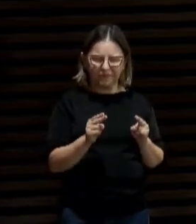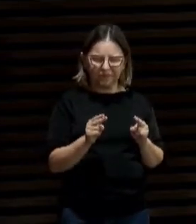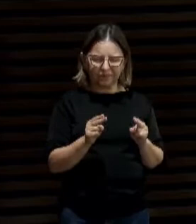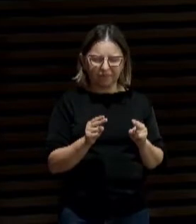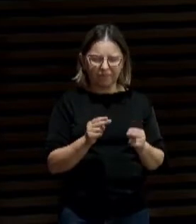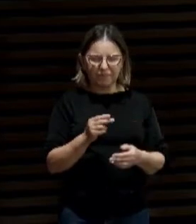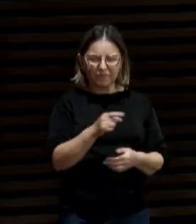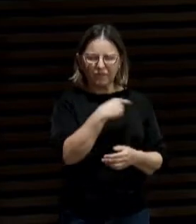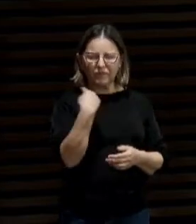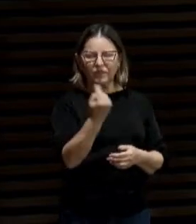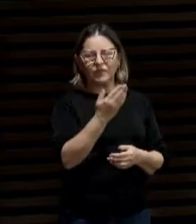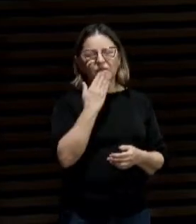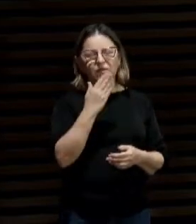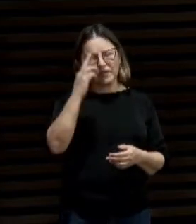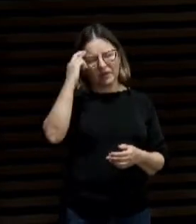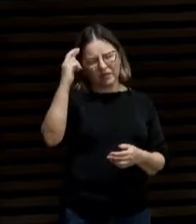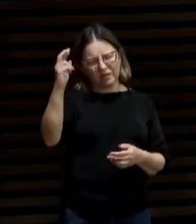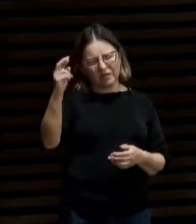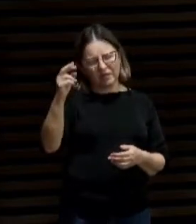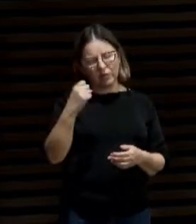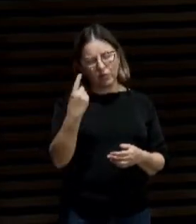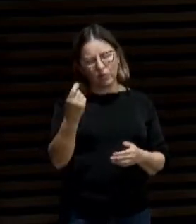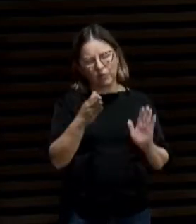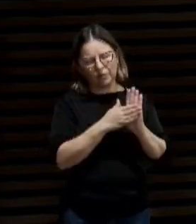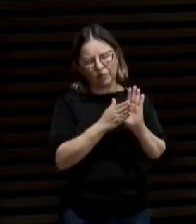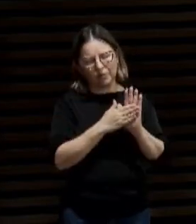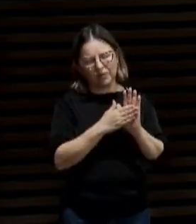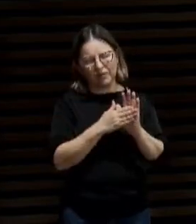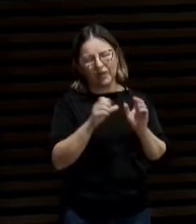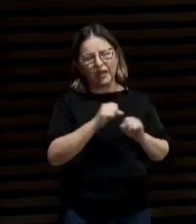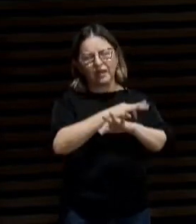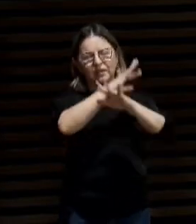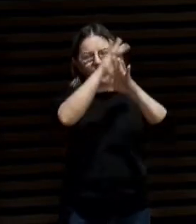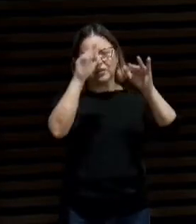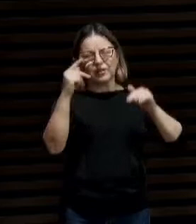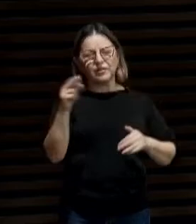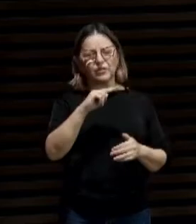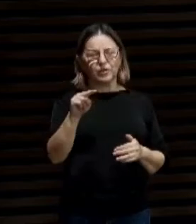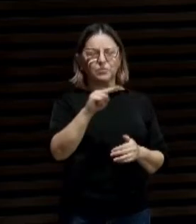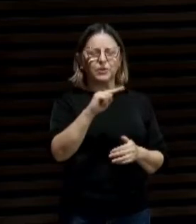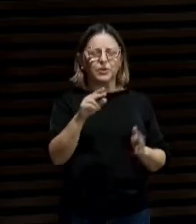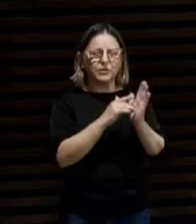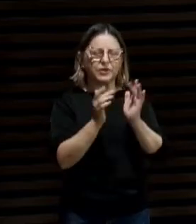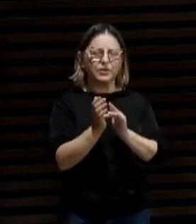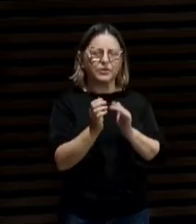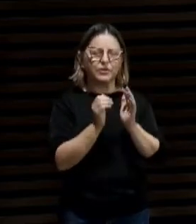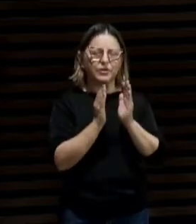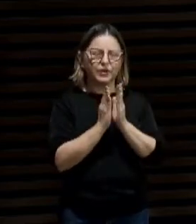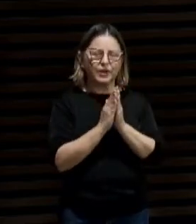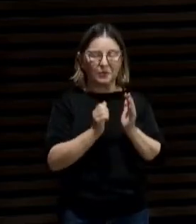te pedimos, Senhor, com um único propósito, a glória do Teu nome. Em nome de Jesus que nós oramos. Amém.